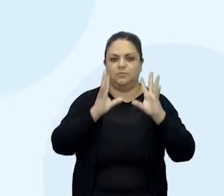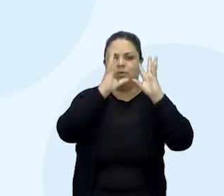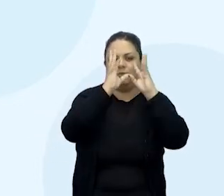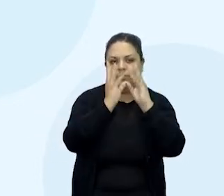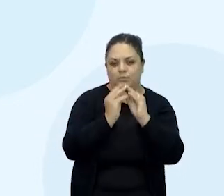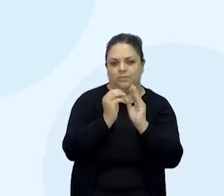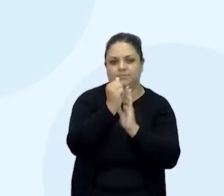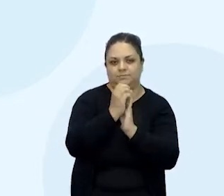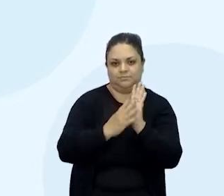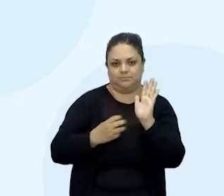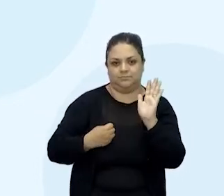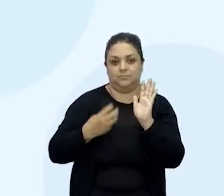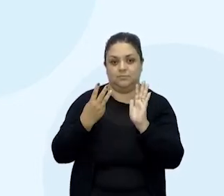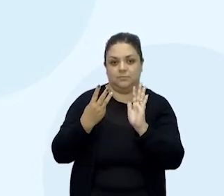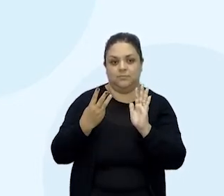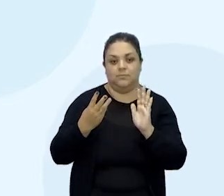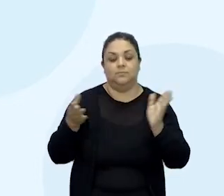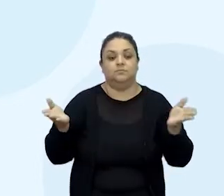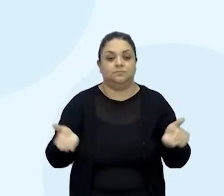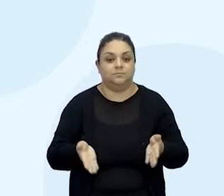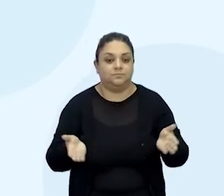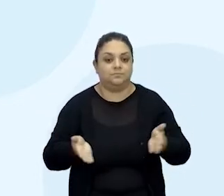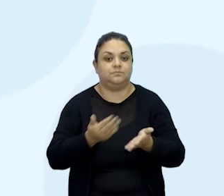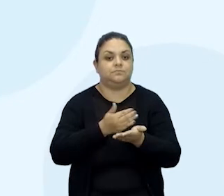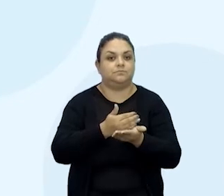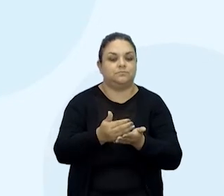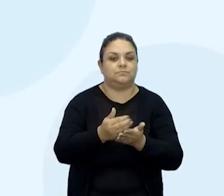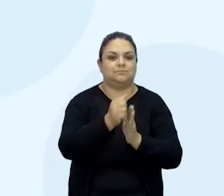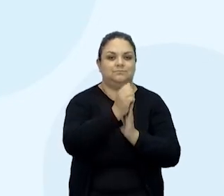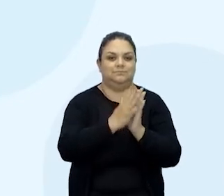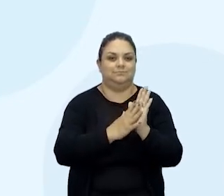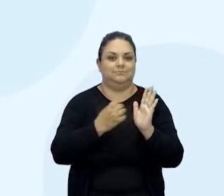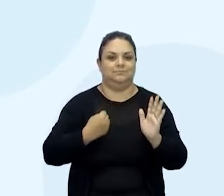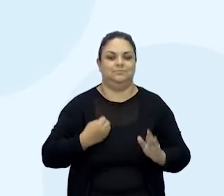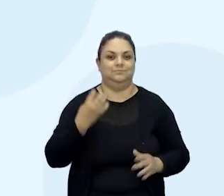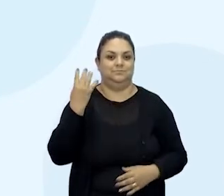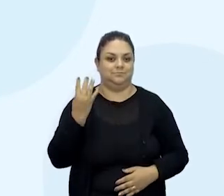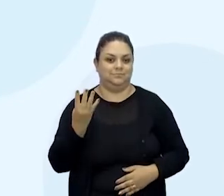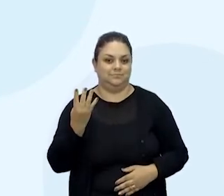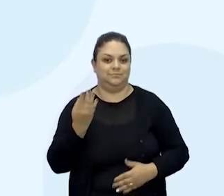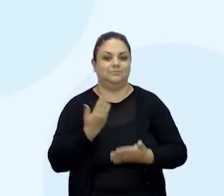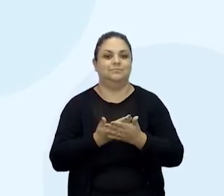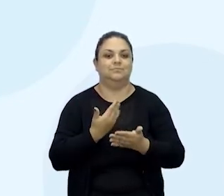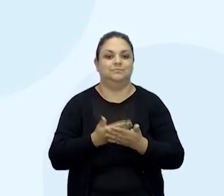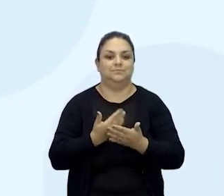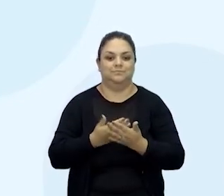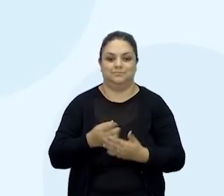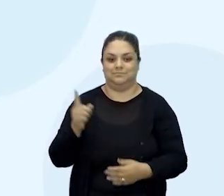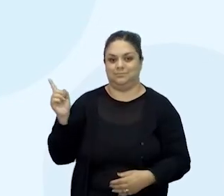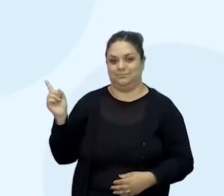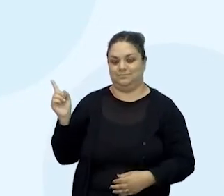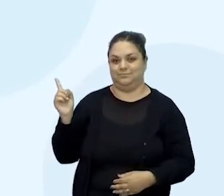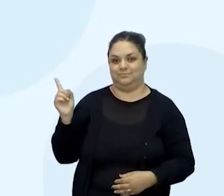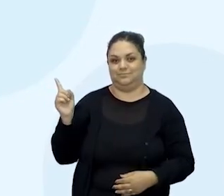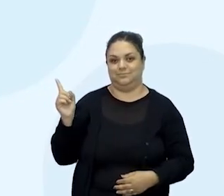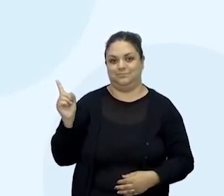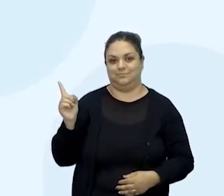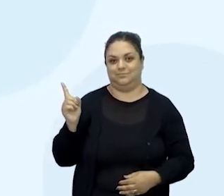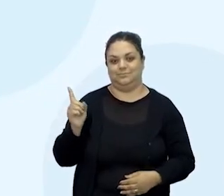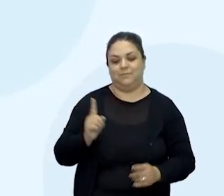atividade 3 e hoje vamos começar a atividade 4, estudando as